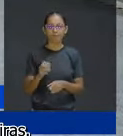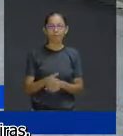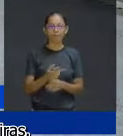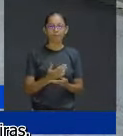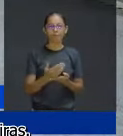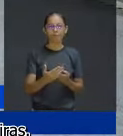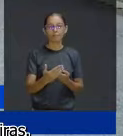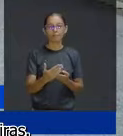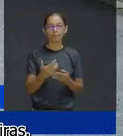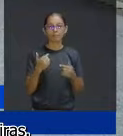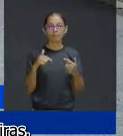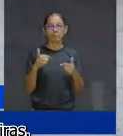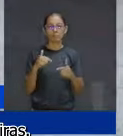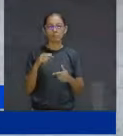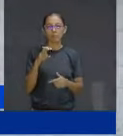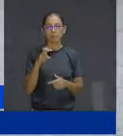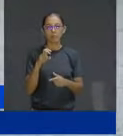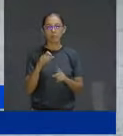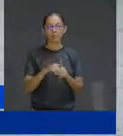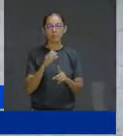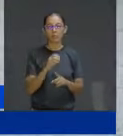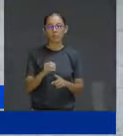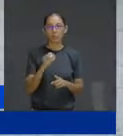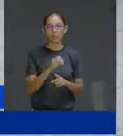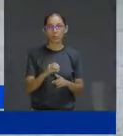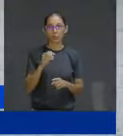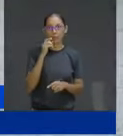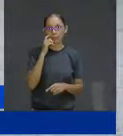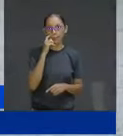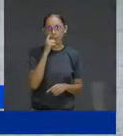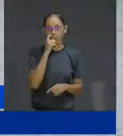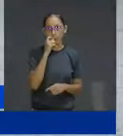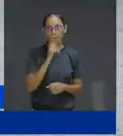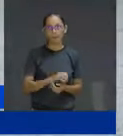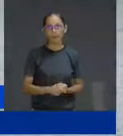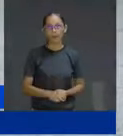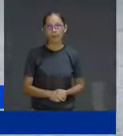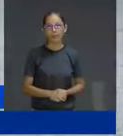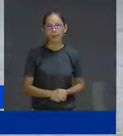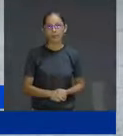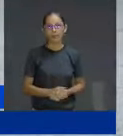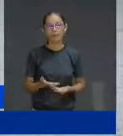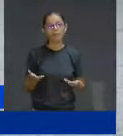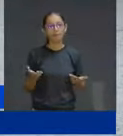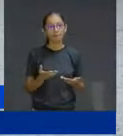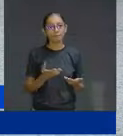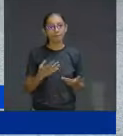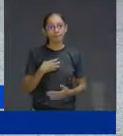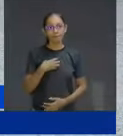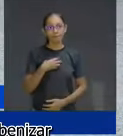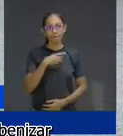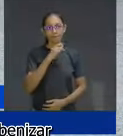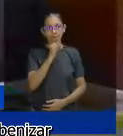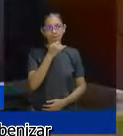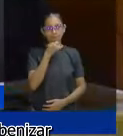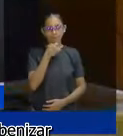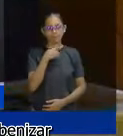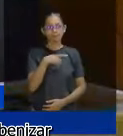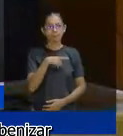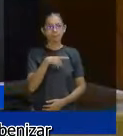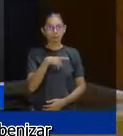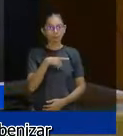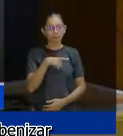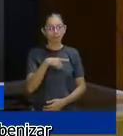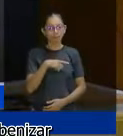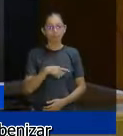Bacabeiras. E aqui, ao lado desse motivo de grande tristeza, uma razão de nossa alegria, eu